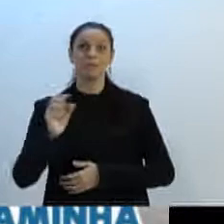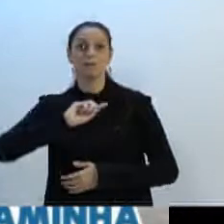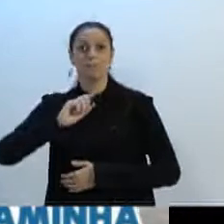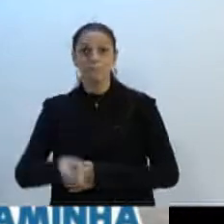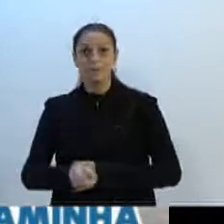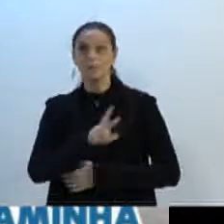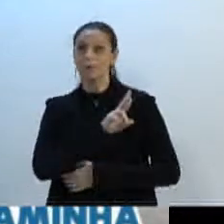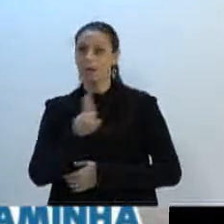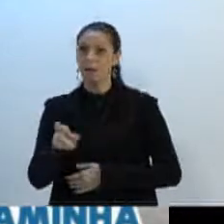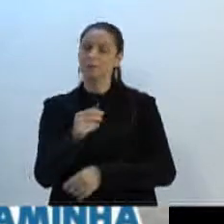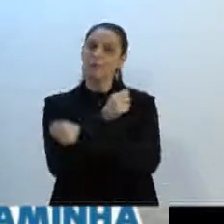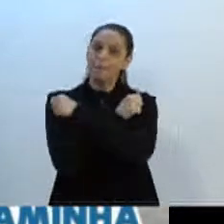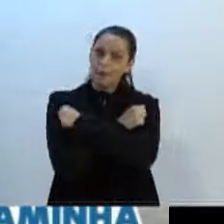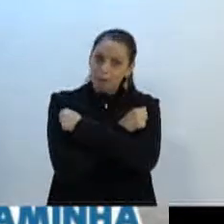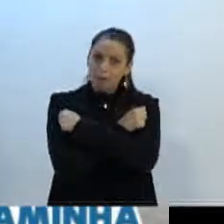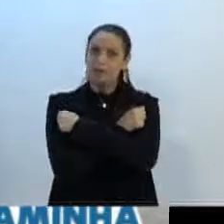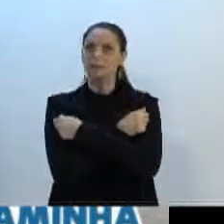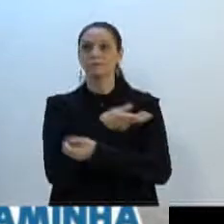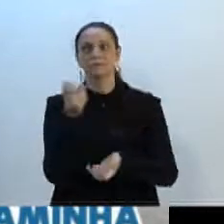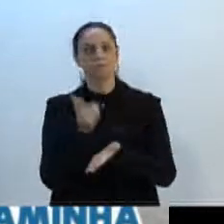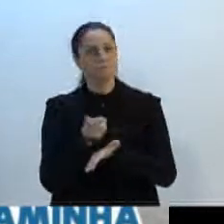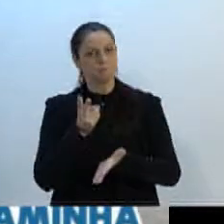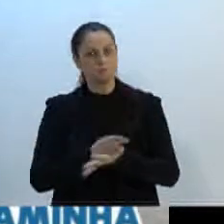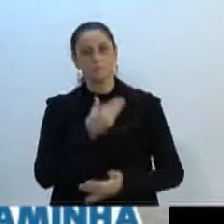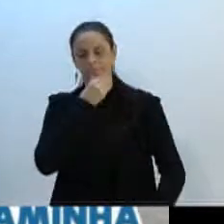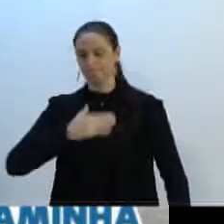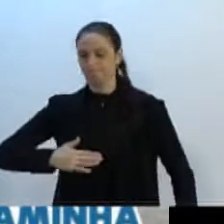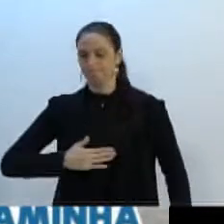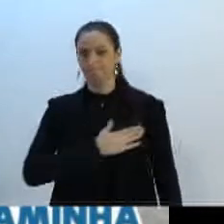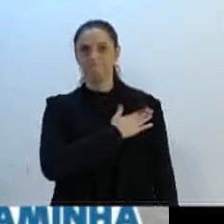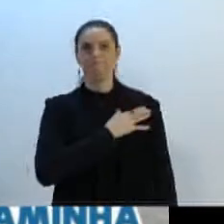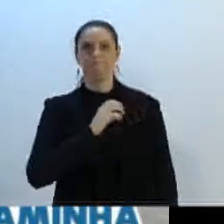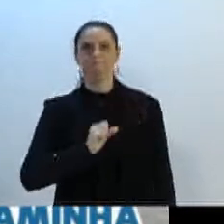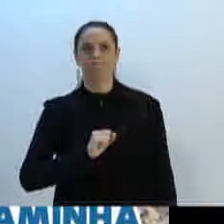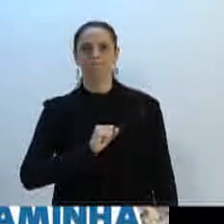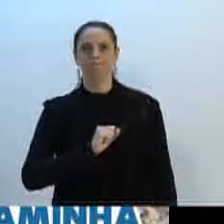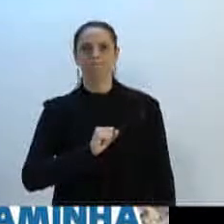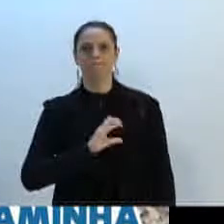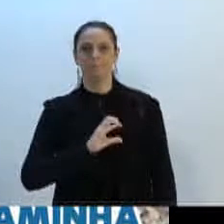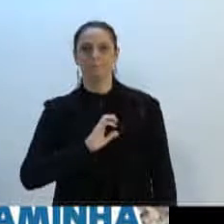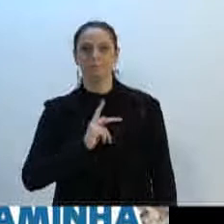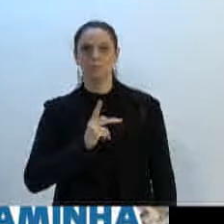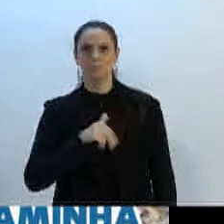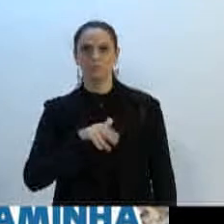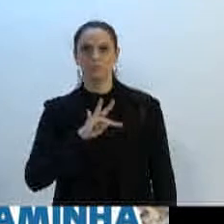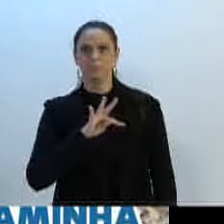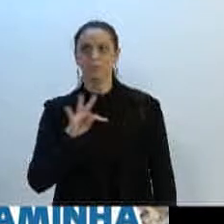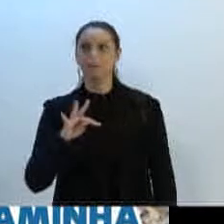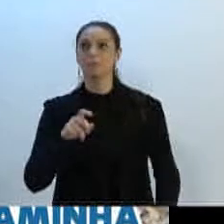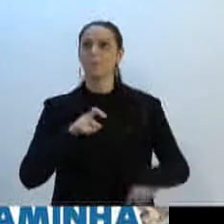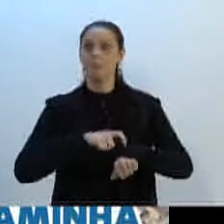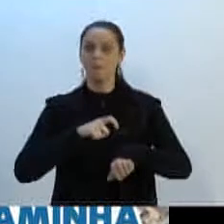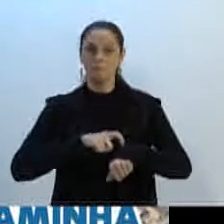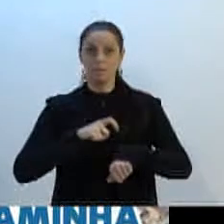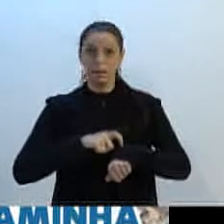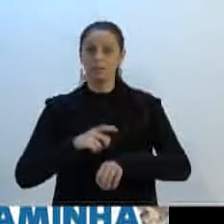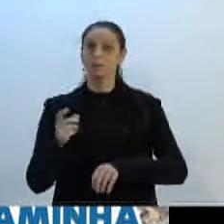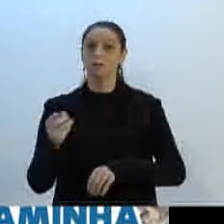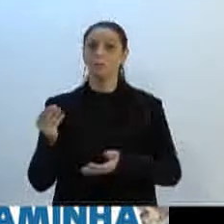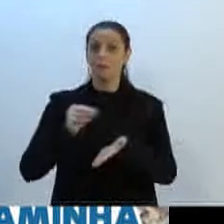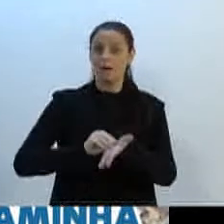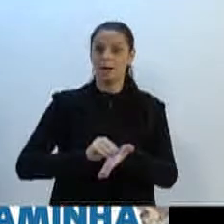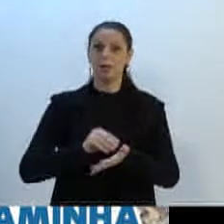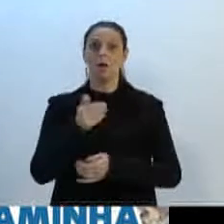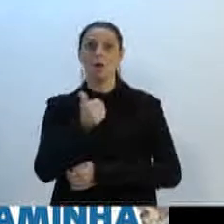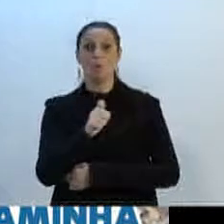vai o abraço, né, para o nosso sempre coronel Schmidt, Jefferson Schmidt, nessa solenidade que estava marcada para as 11, começou